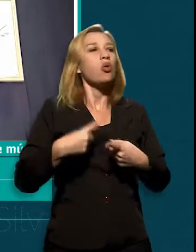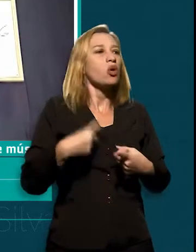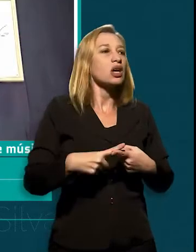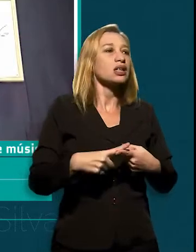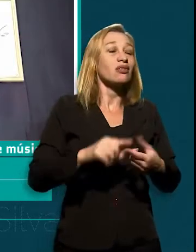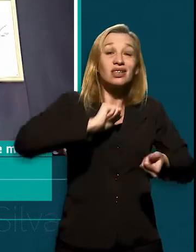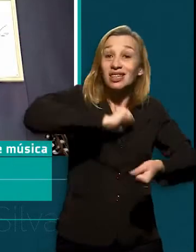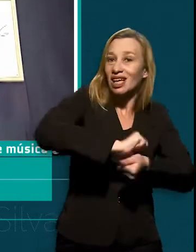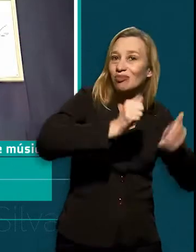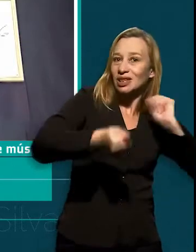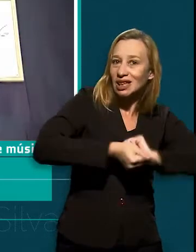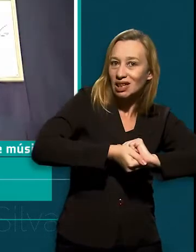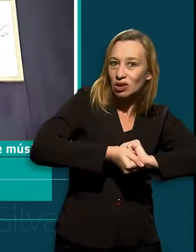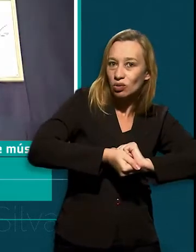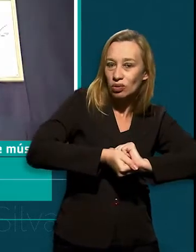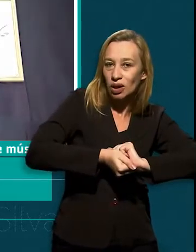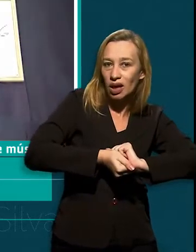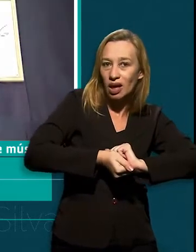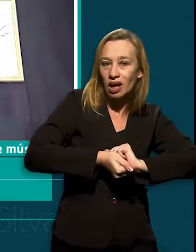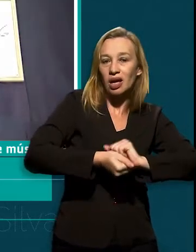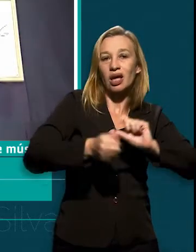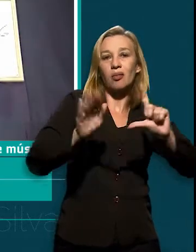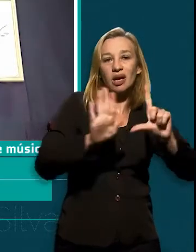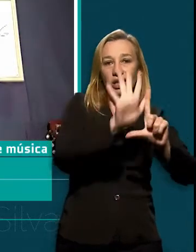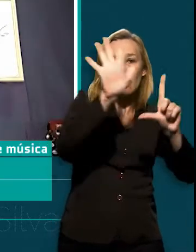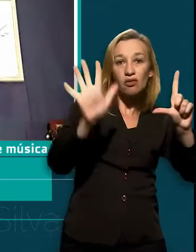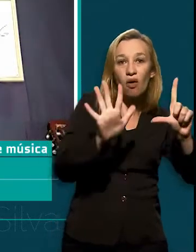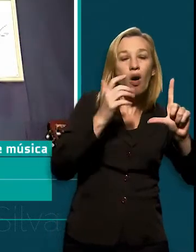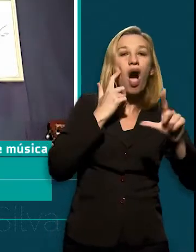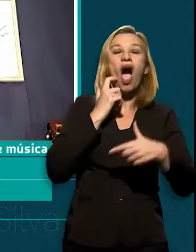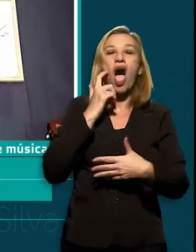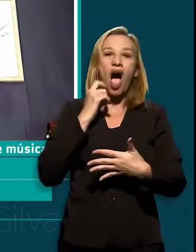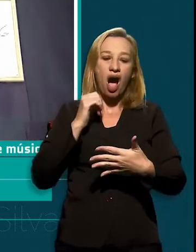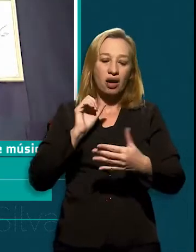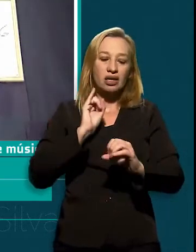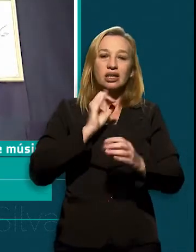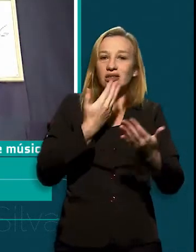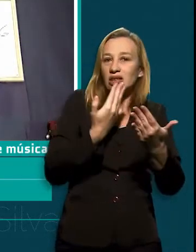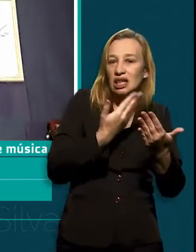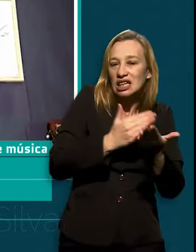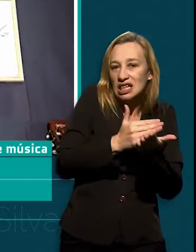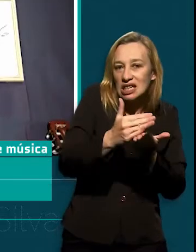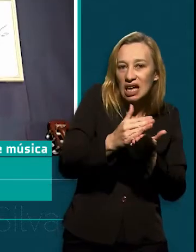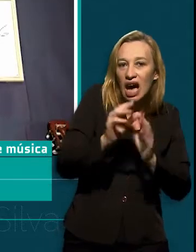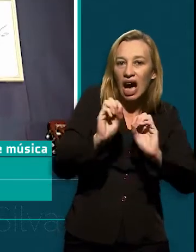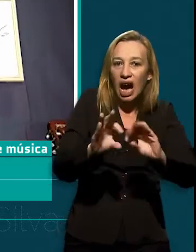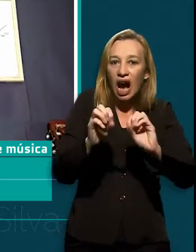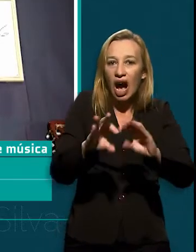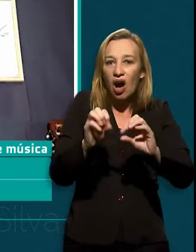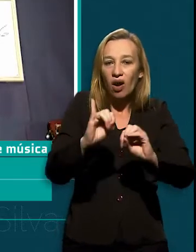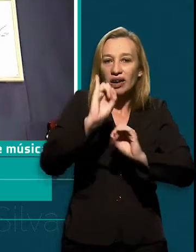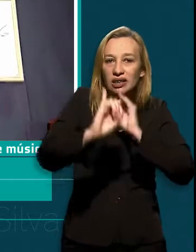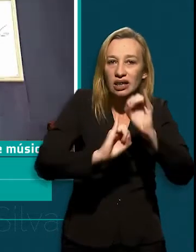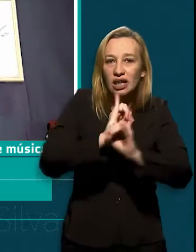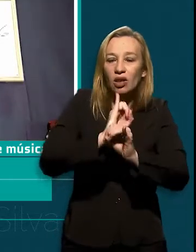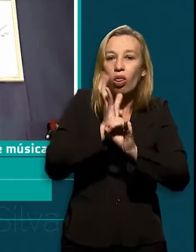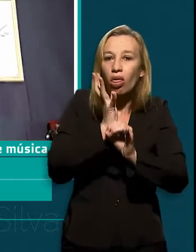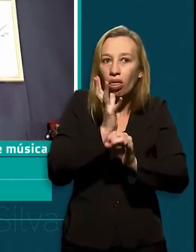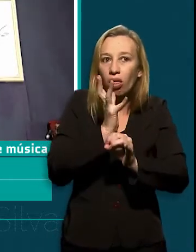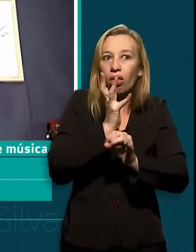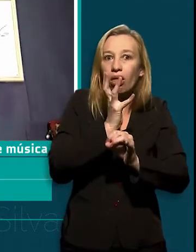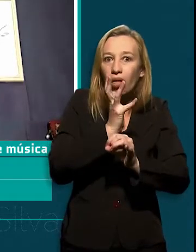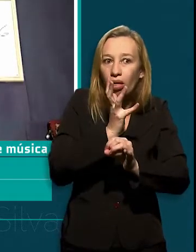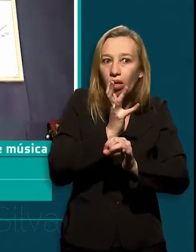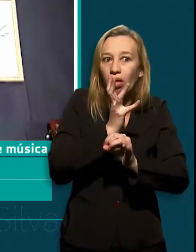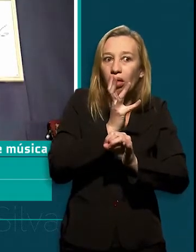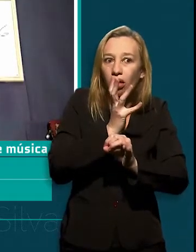dificuldades, porque a gente estava se adaptando às plataformas. Então, às vezes, você ia dar aula, a internet travava um pouco, e aí